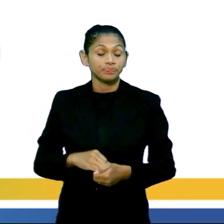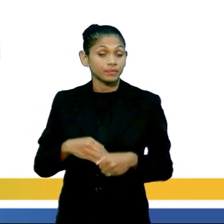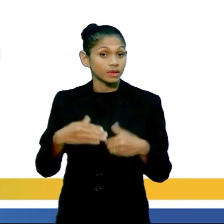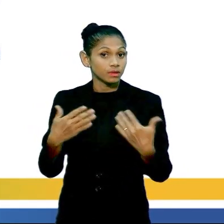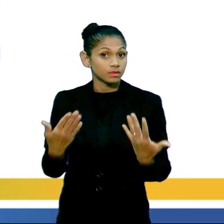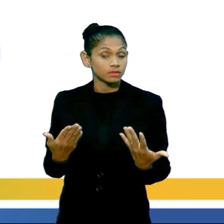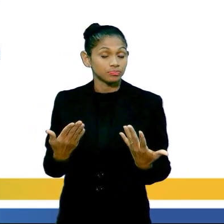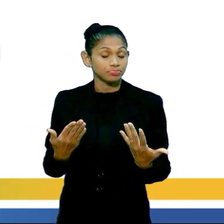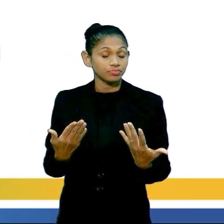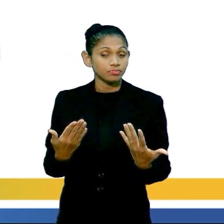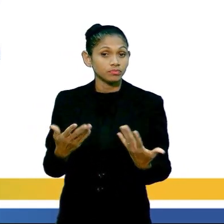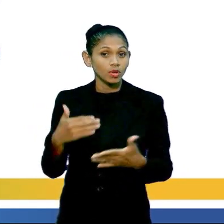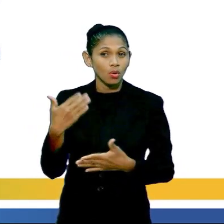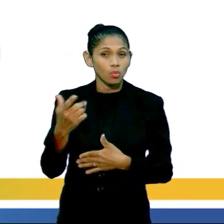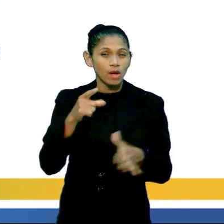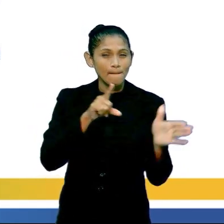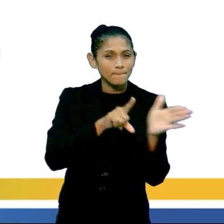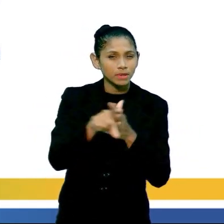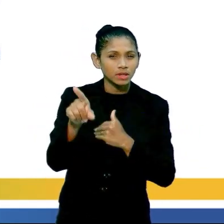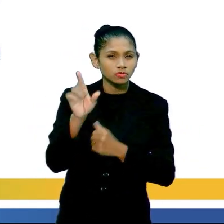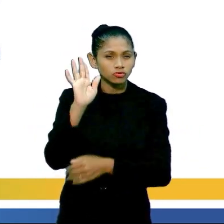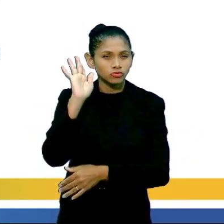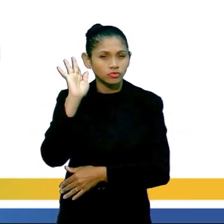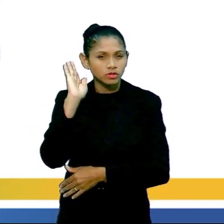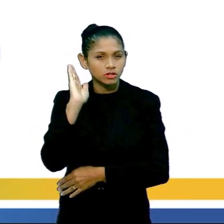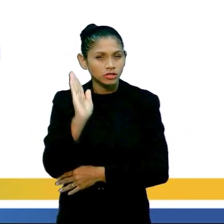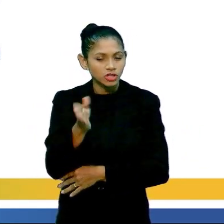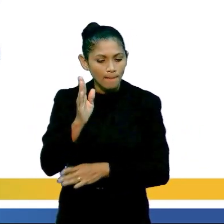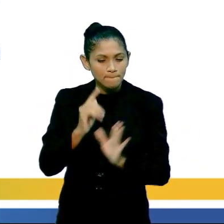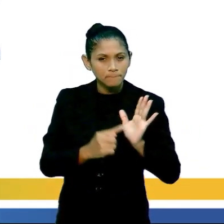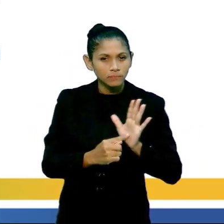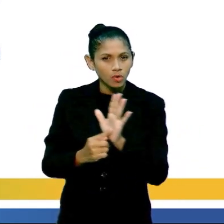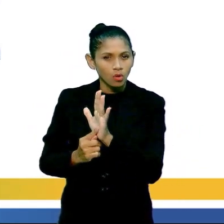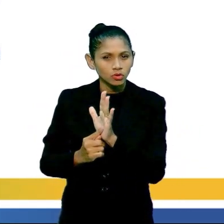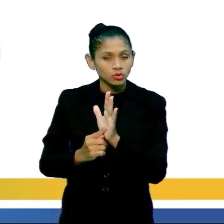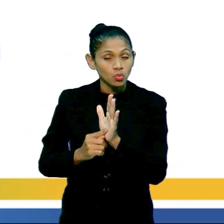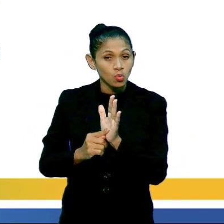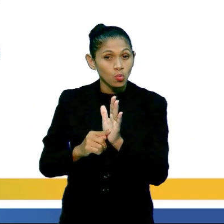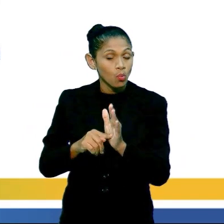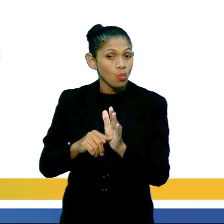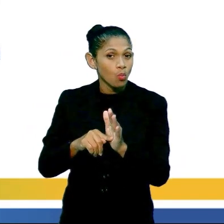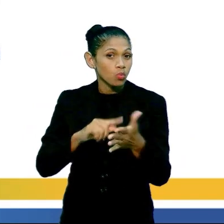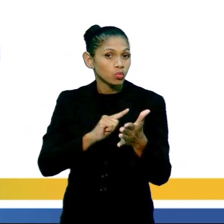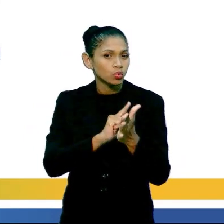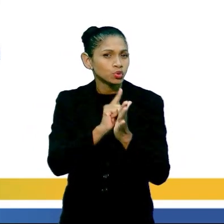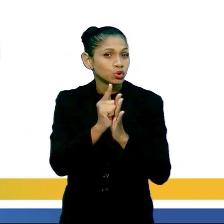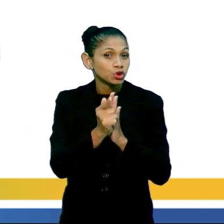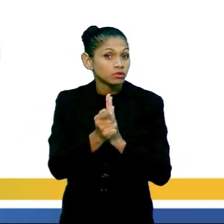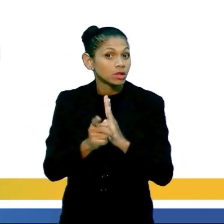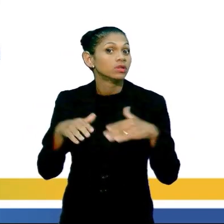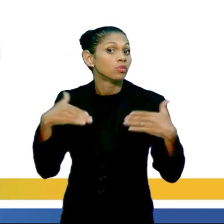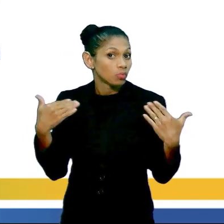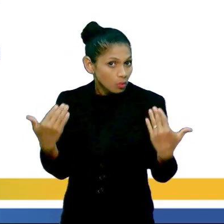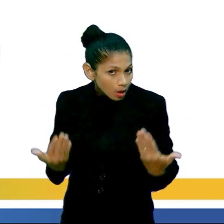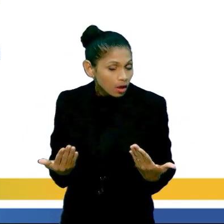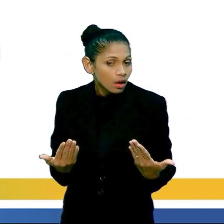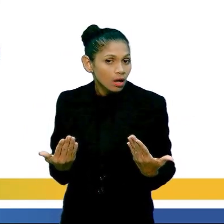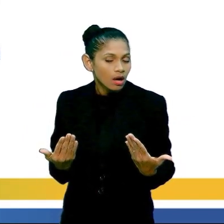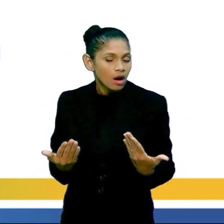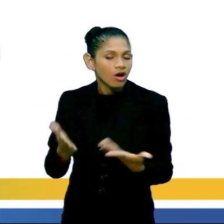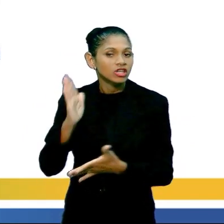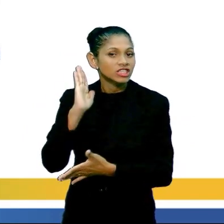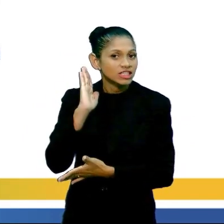é o gênero, né, ele já deu meio, já fez meio caminho andado aí, né, já deu meia